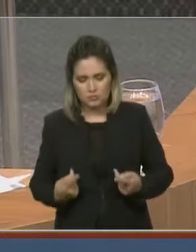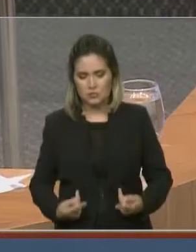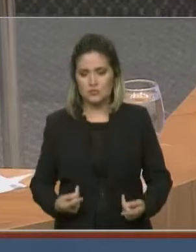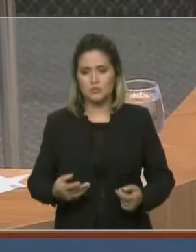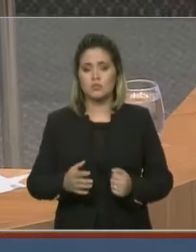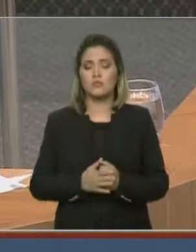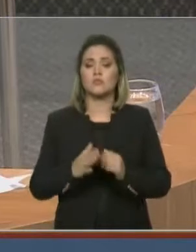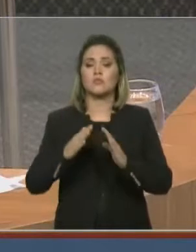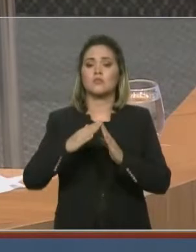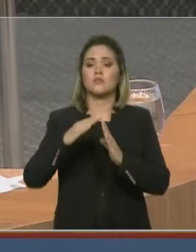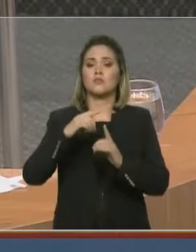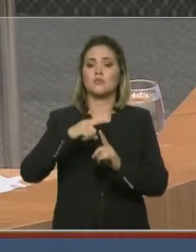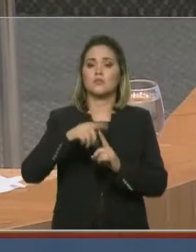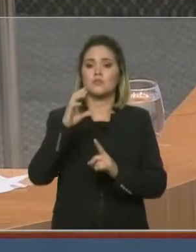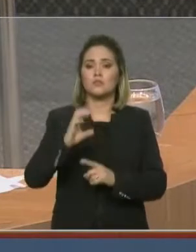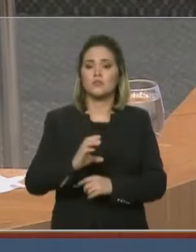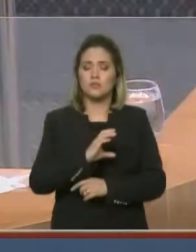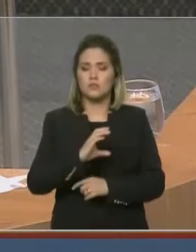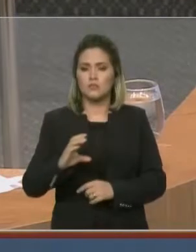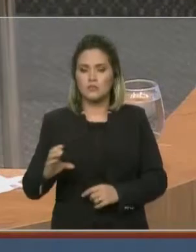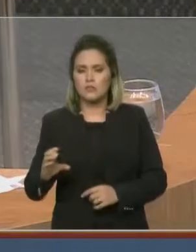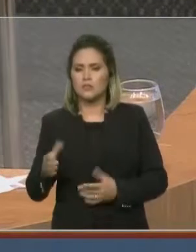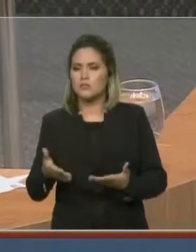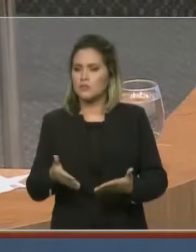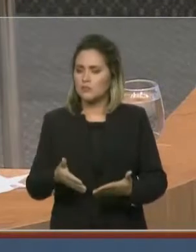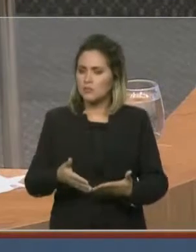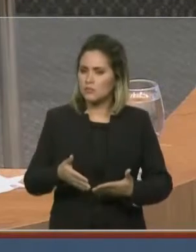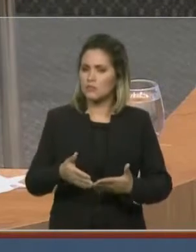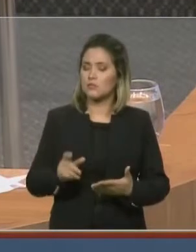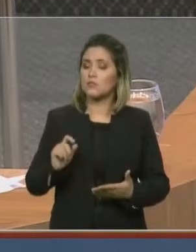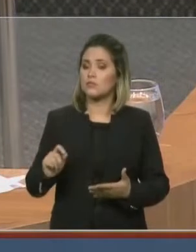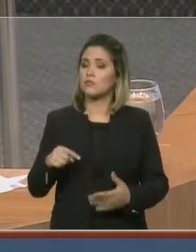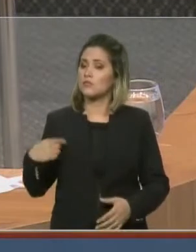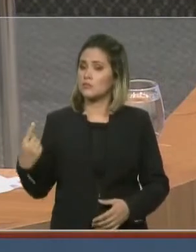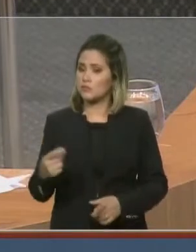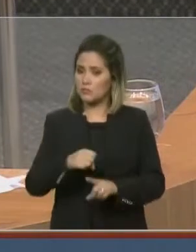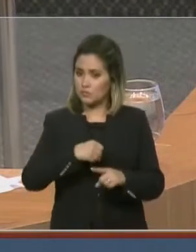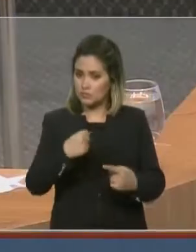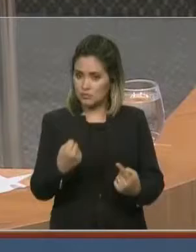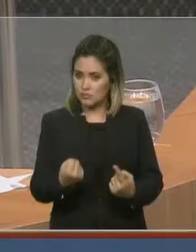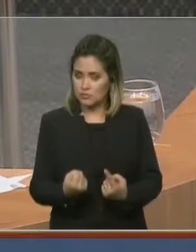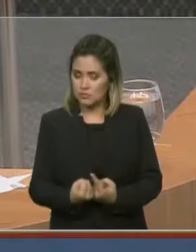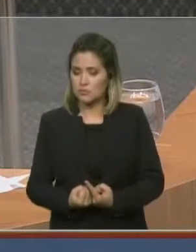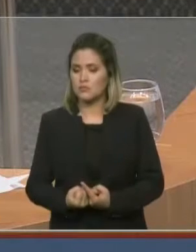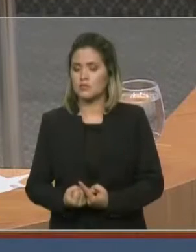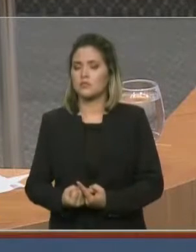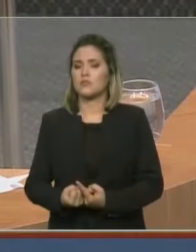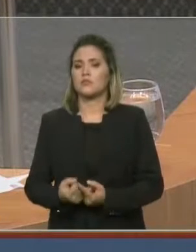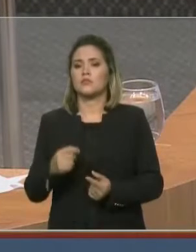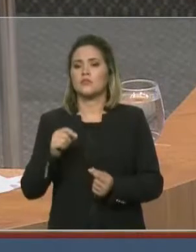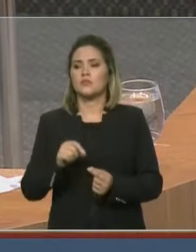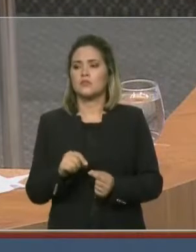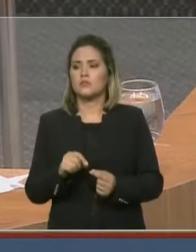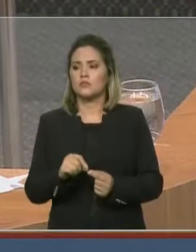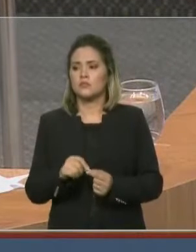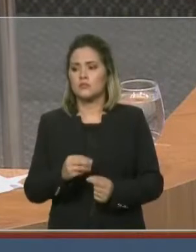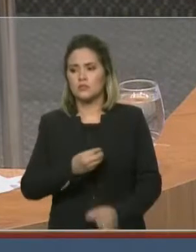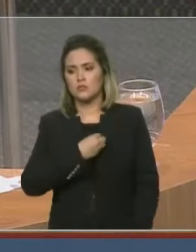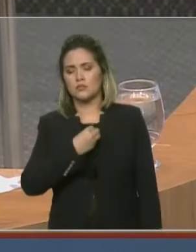sociedade, nos convertamos buscando um agir mais pautado no Evangelho.